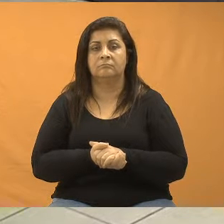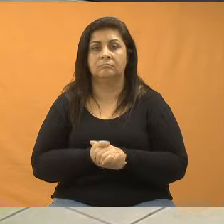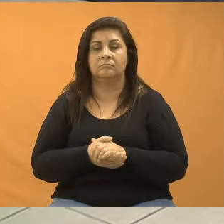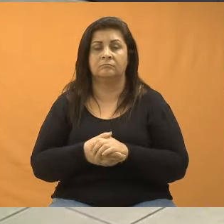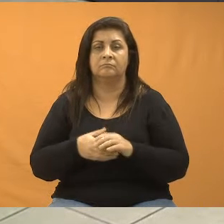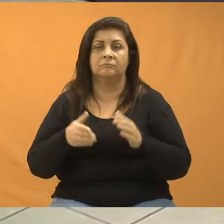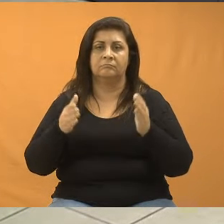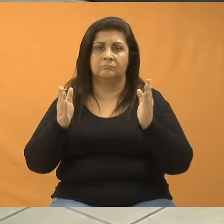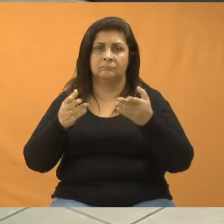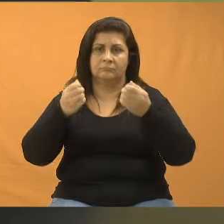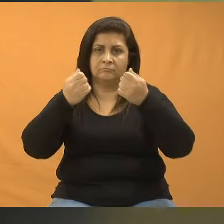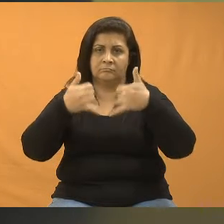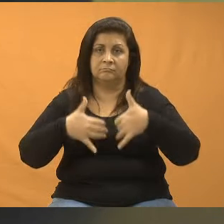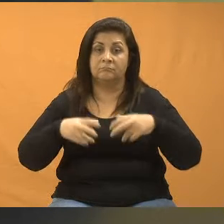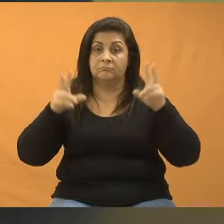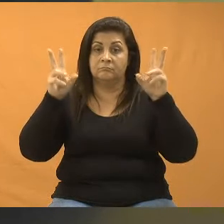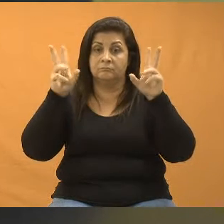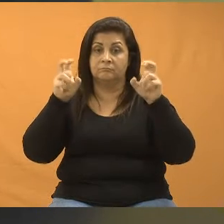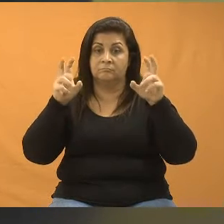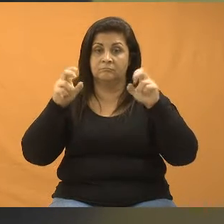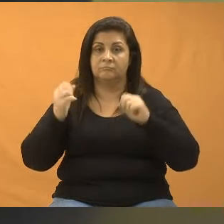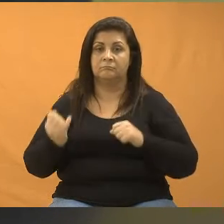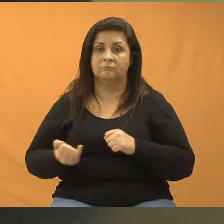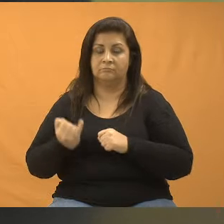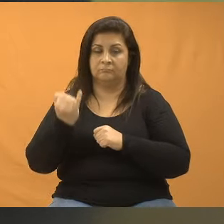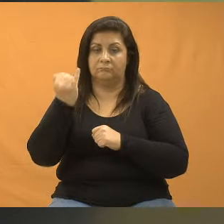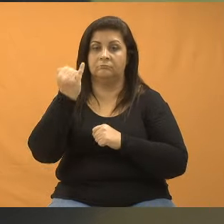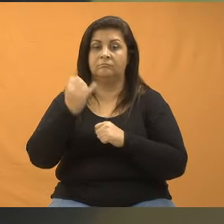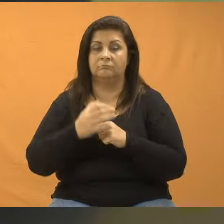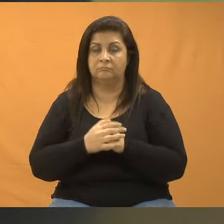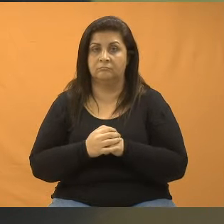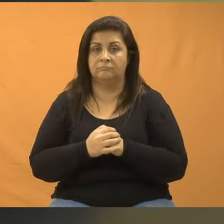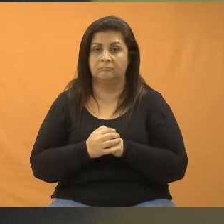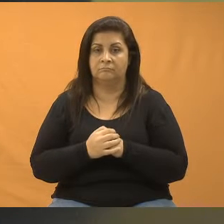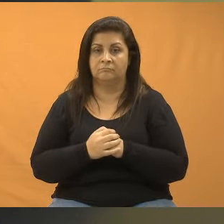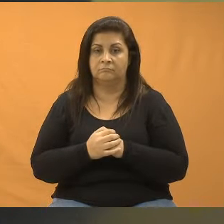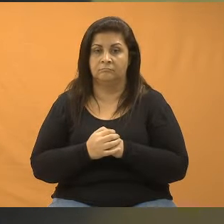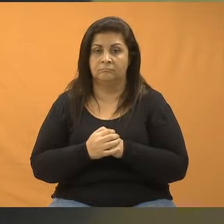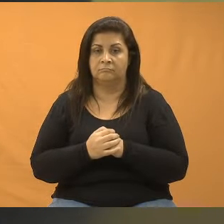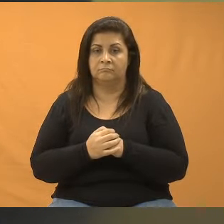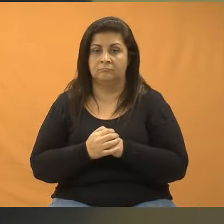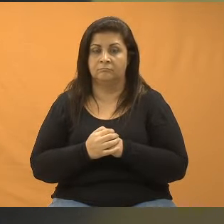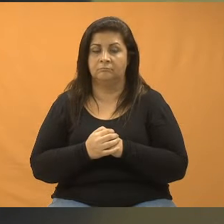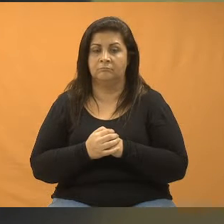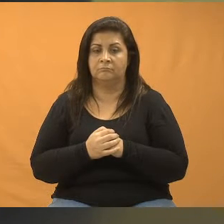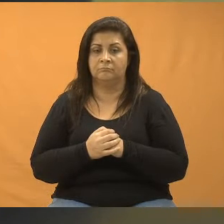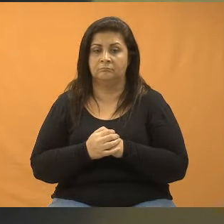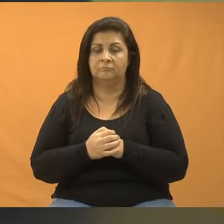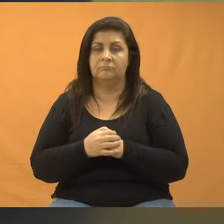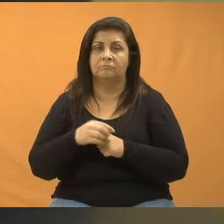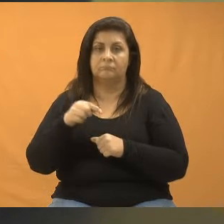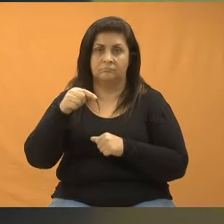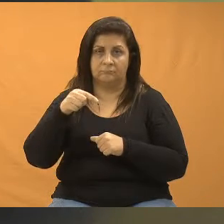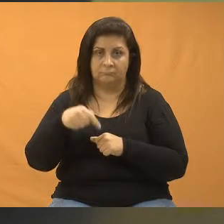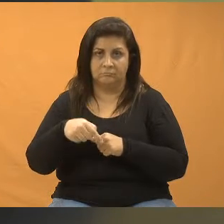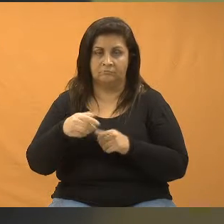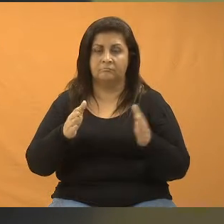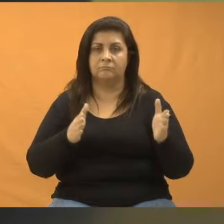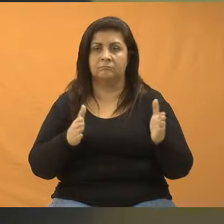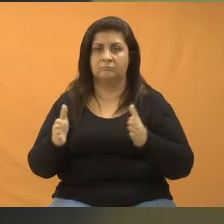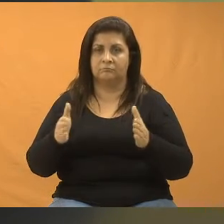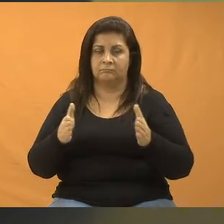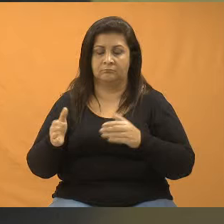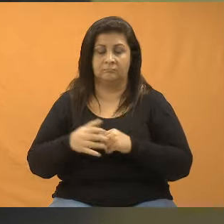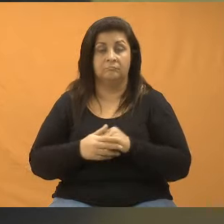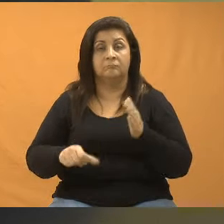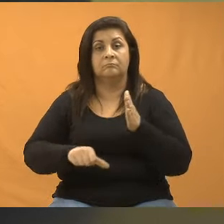talvez esse seja um dos assuntos mais complexos e mais importantes dessa gestão.